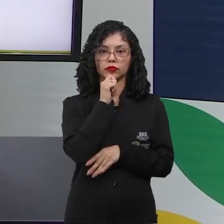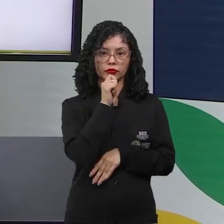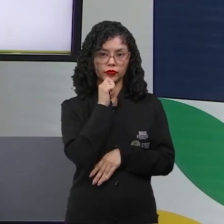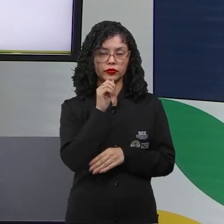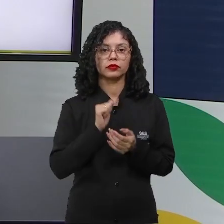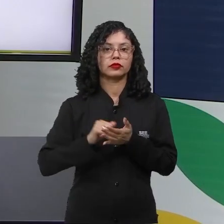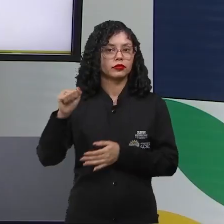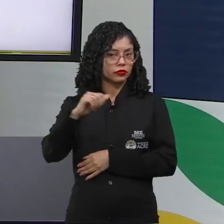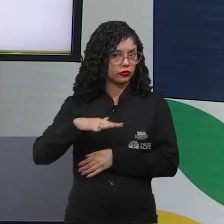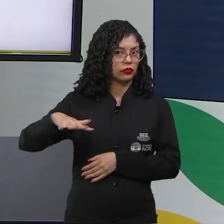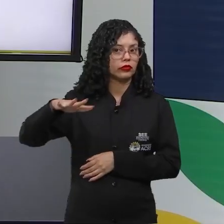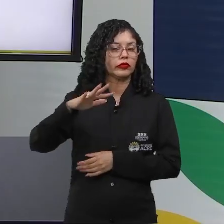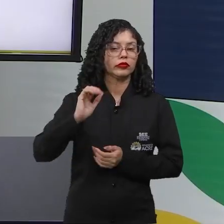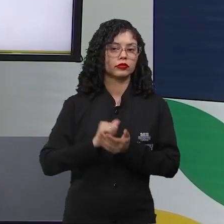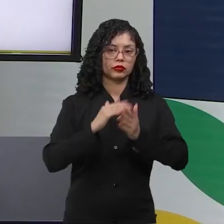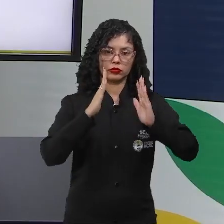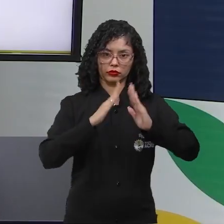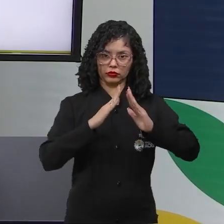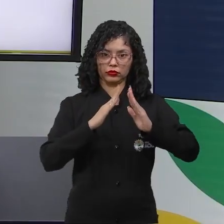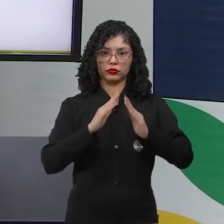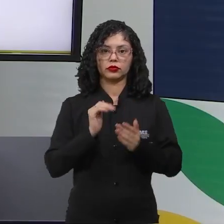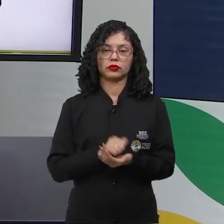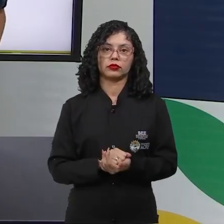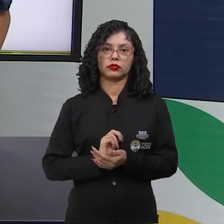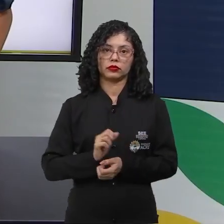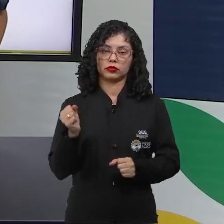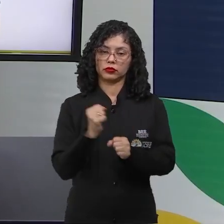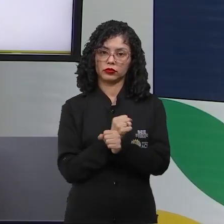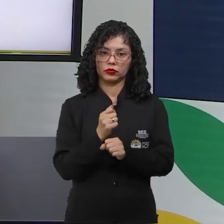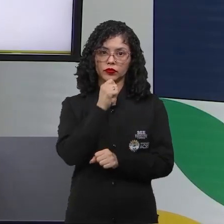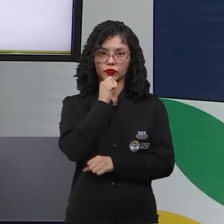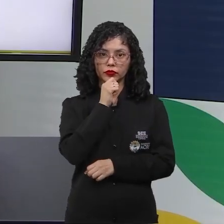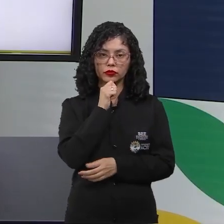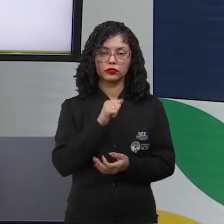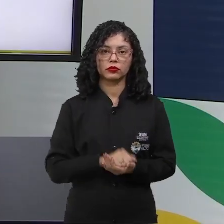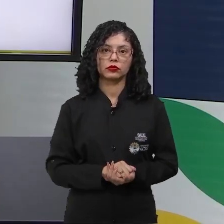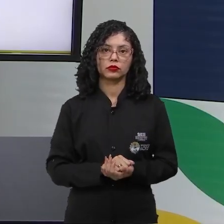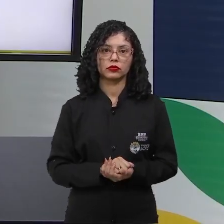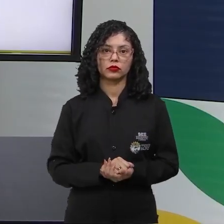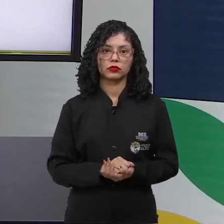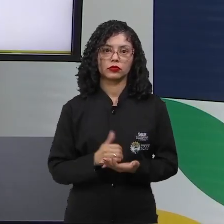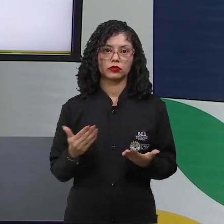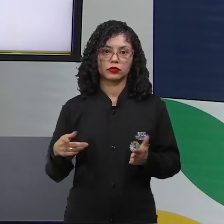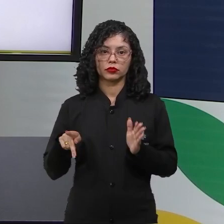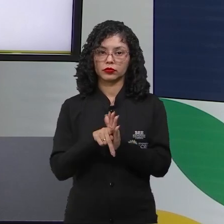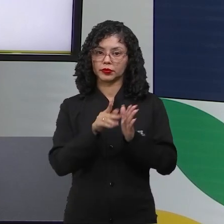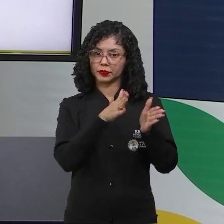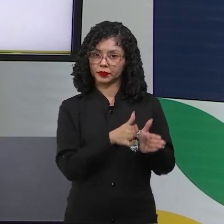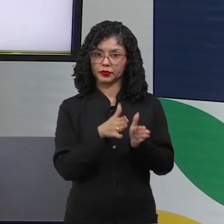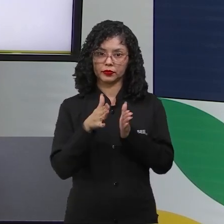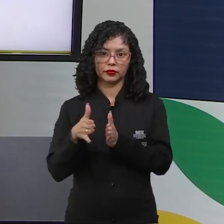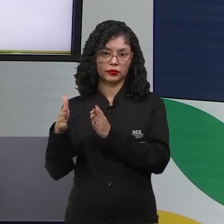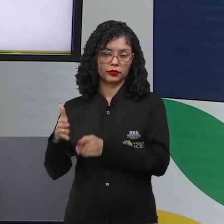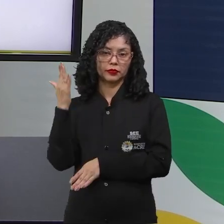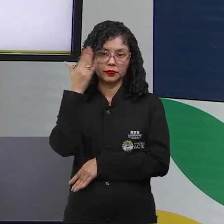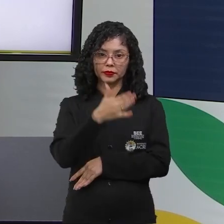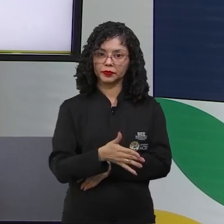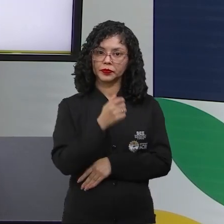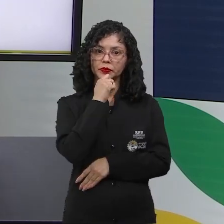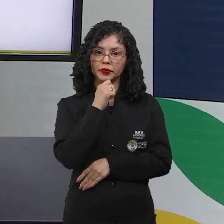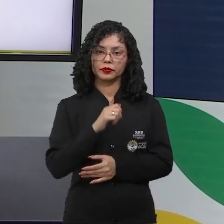à área da casa construída nesses terrenos. Isso são partes diretamente